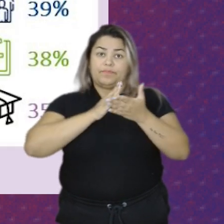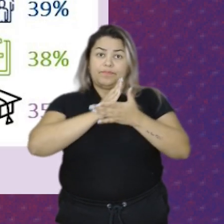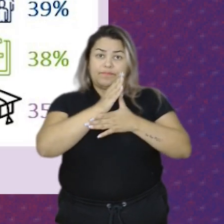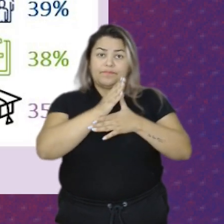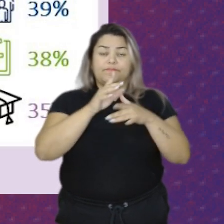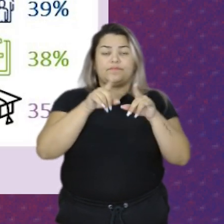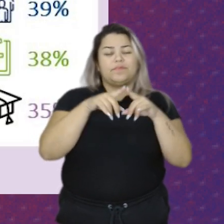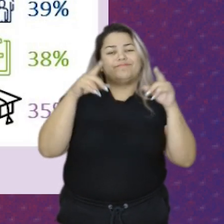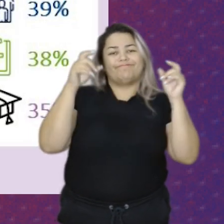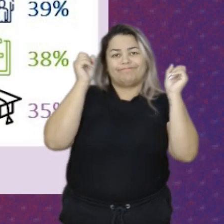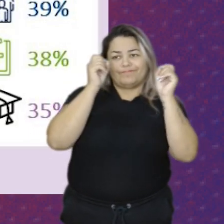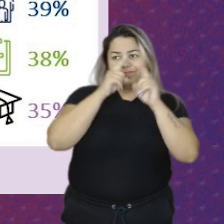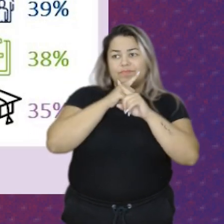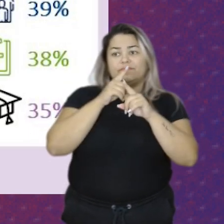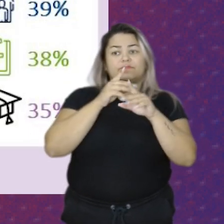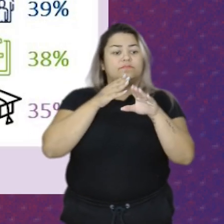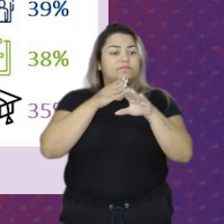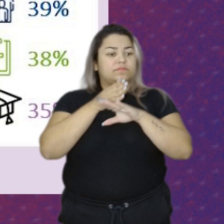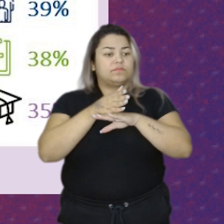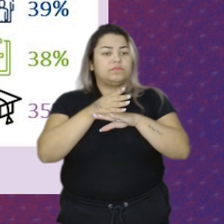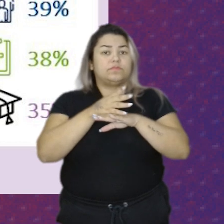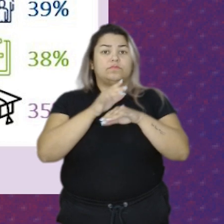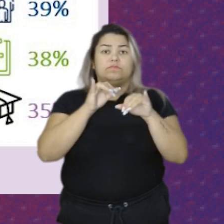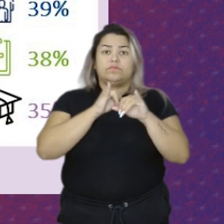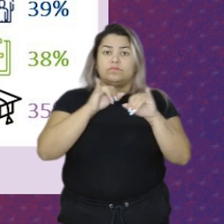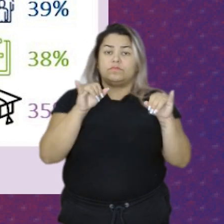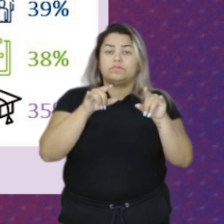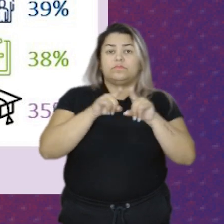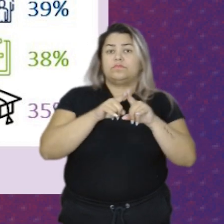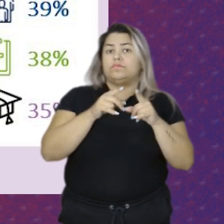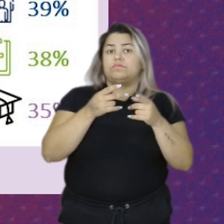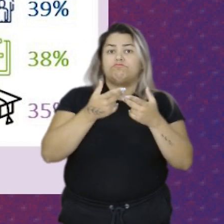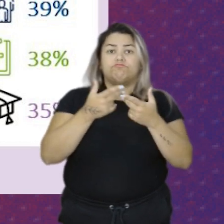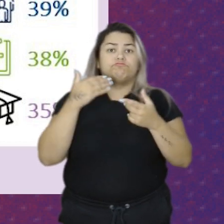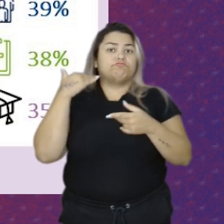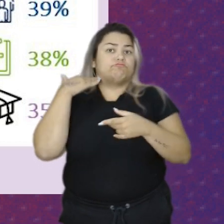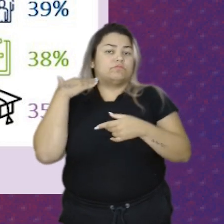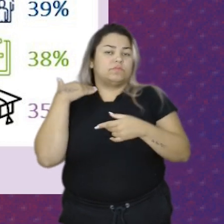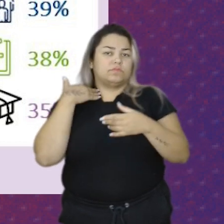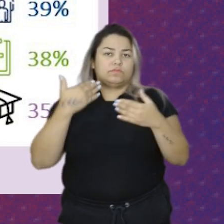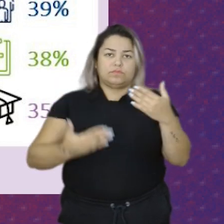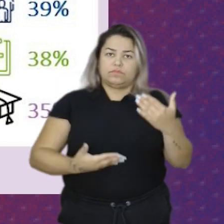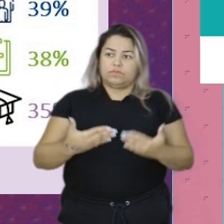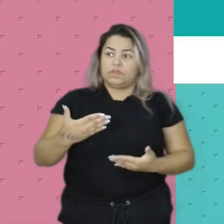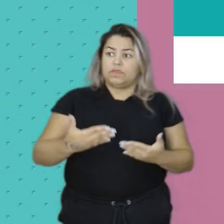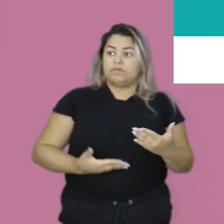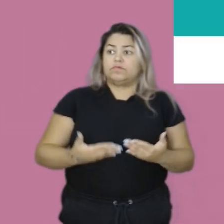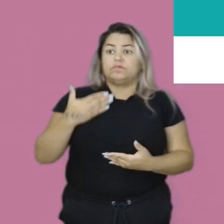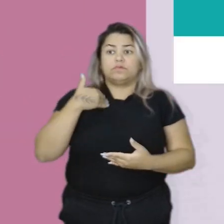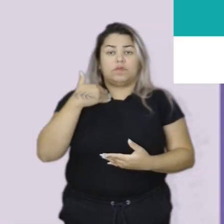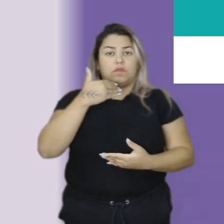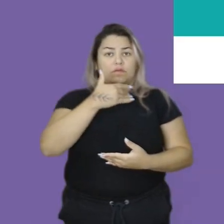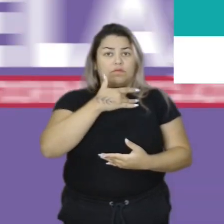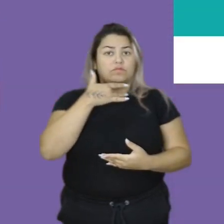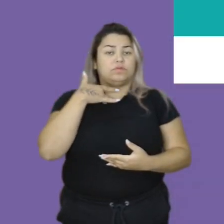celular dificulta acessar conteúdos como notícias, transações bancárias e até serviços de saúde.